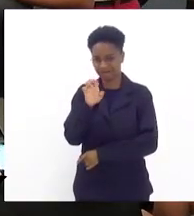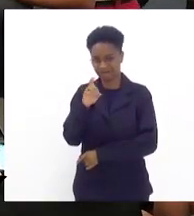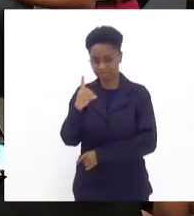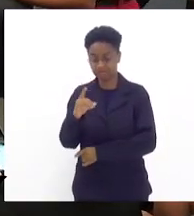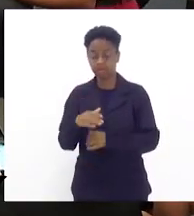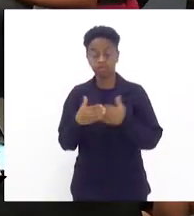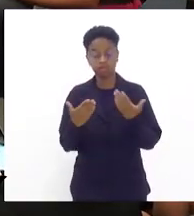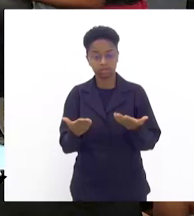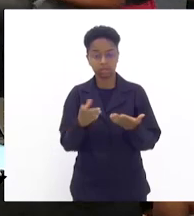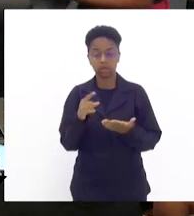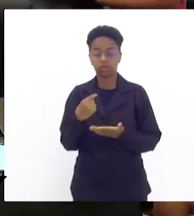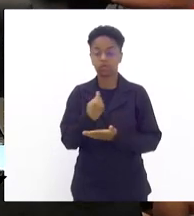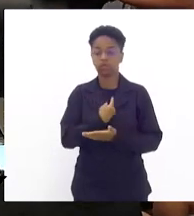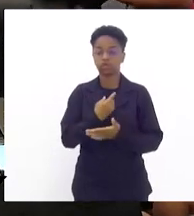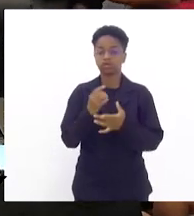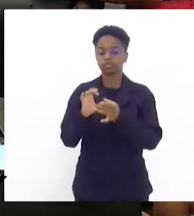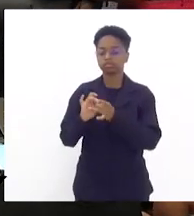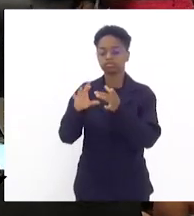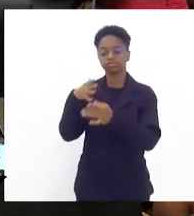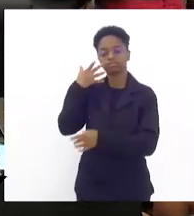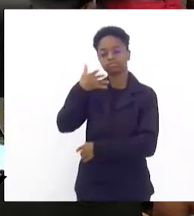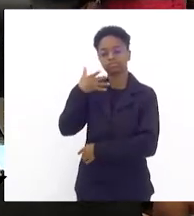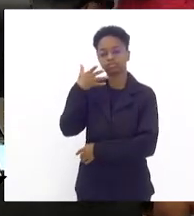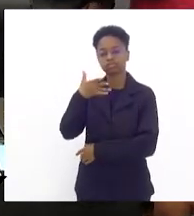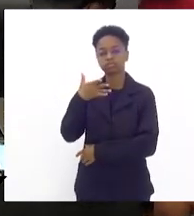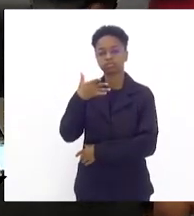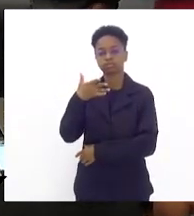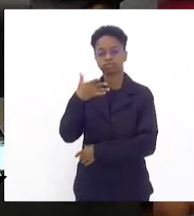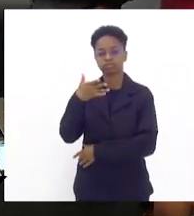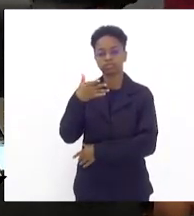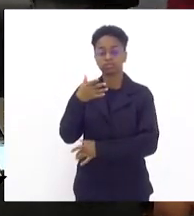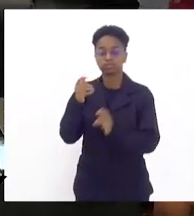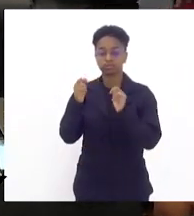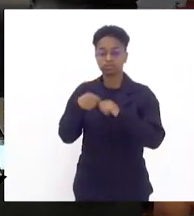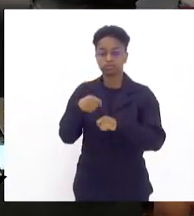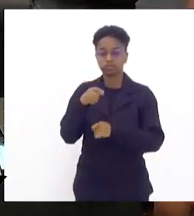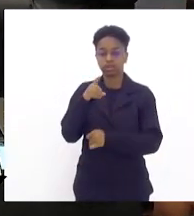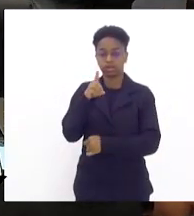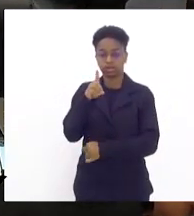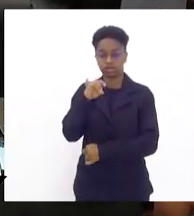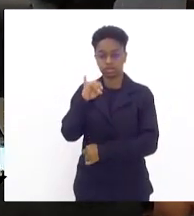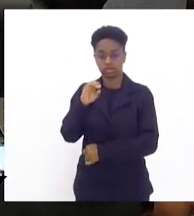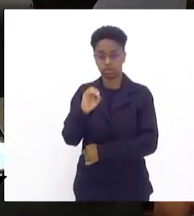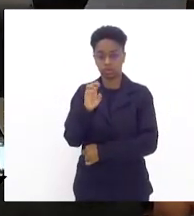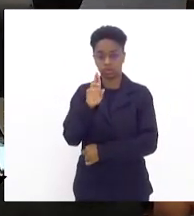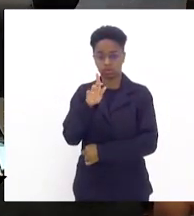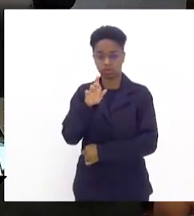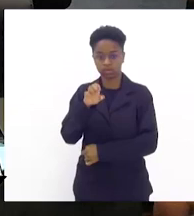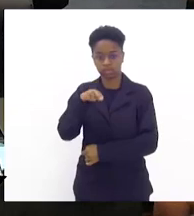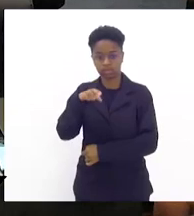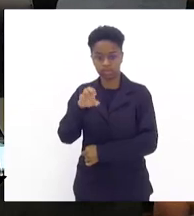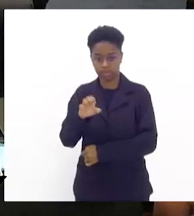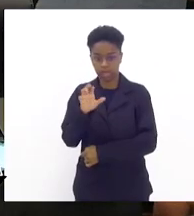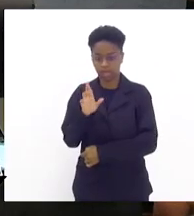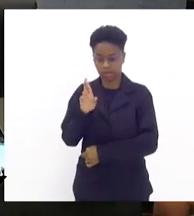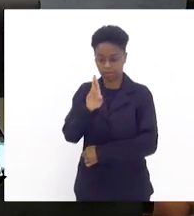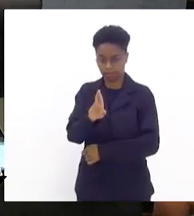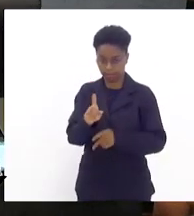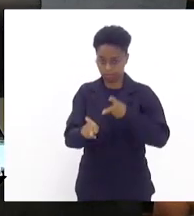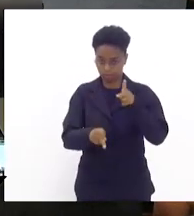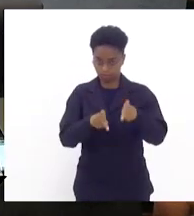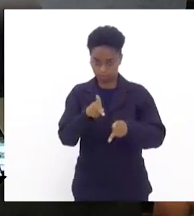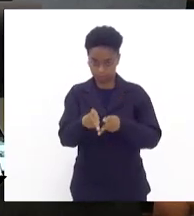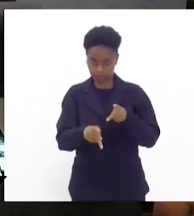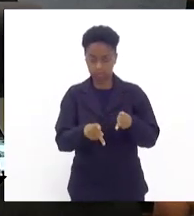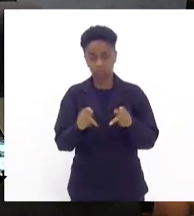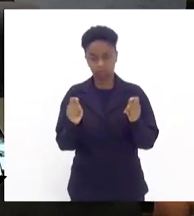nós iremos abrir a palavra para que o Diógenes, representante da população,